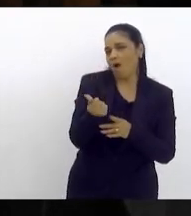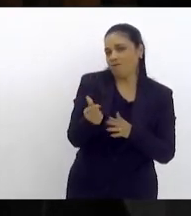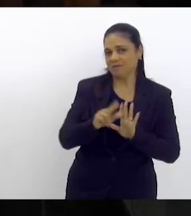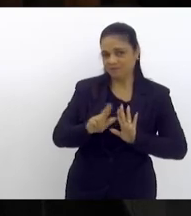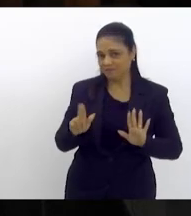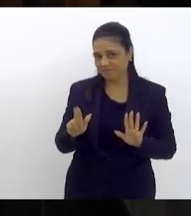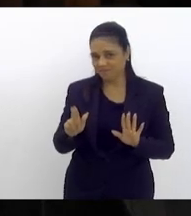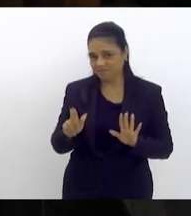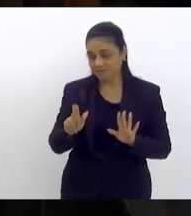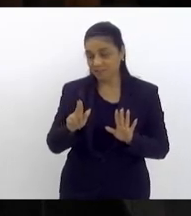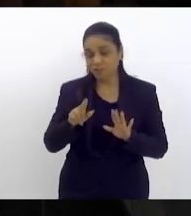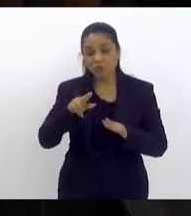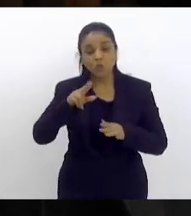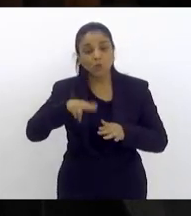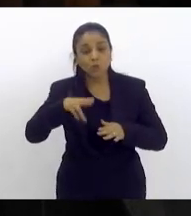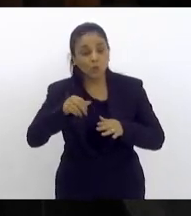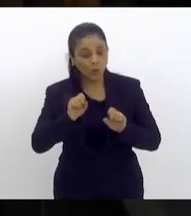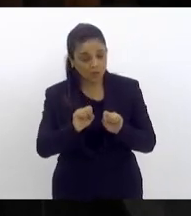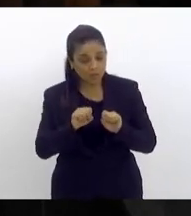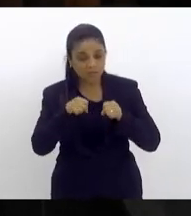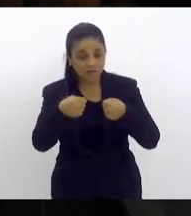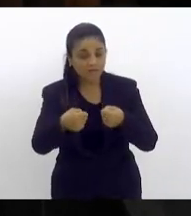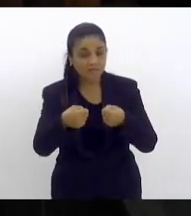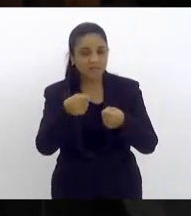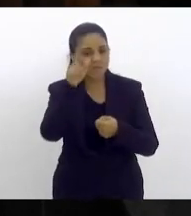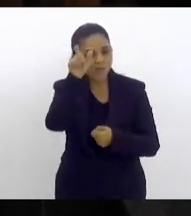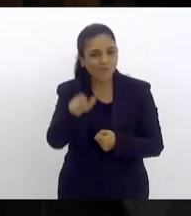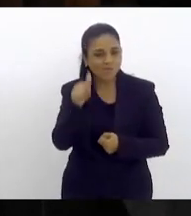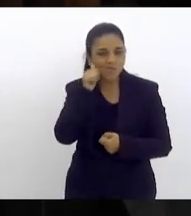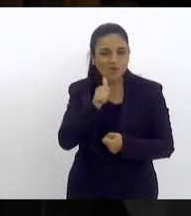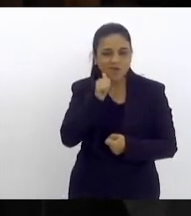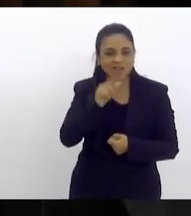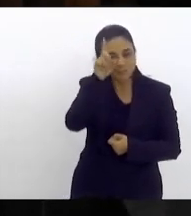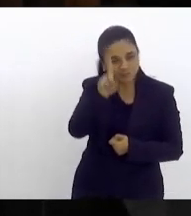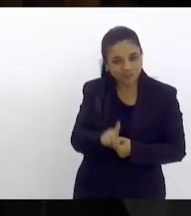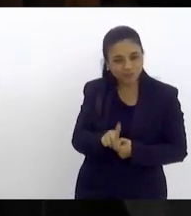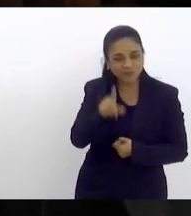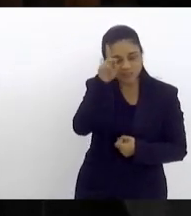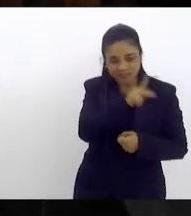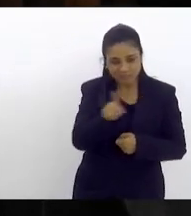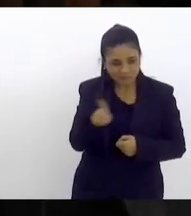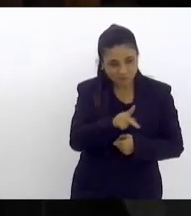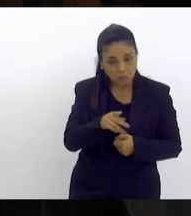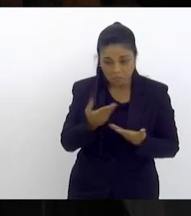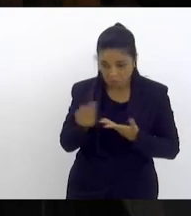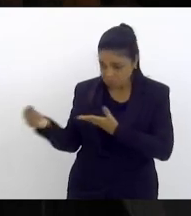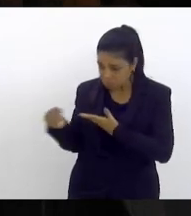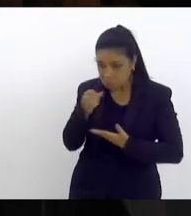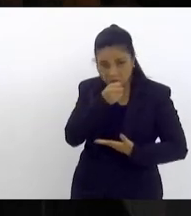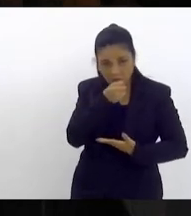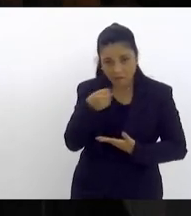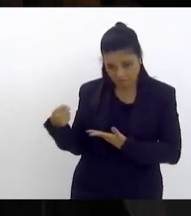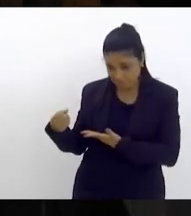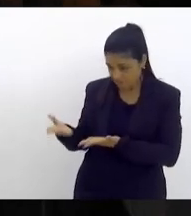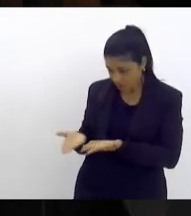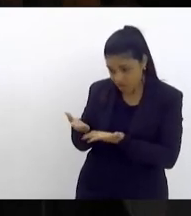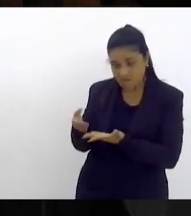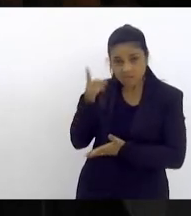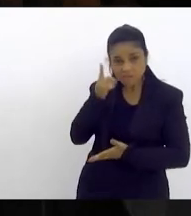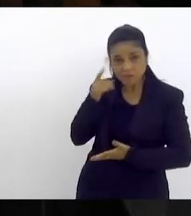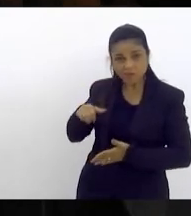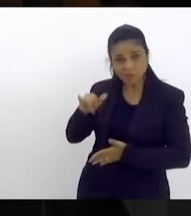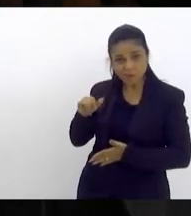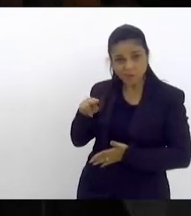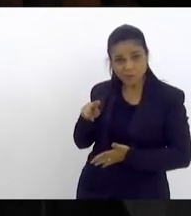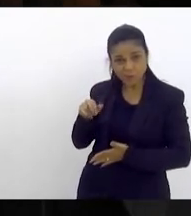sair em defesa da mulher diretora de escola faça agora lhe dou a parte lidou a parte Deputado Yuri faça